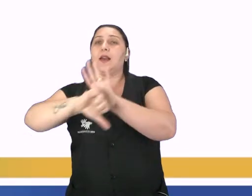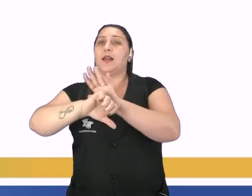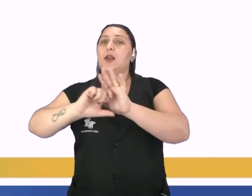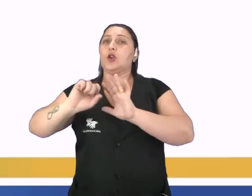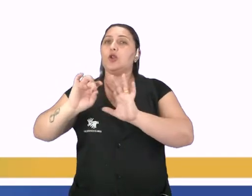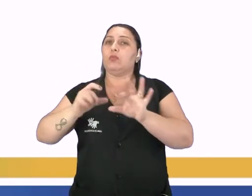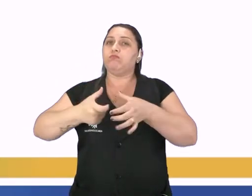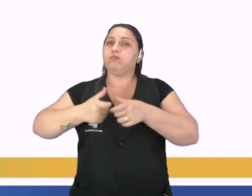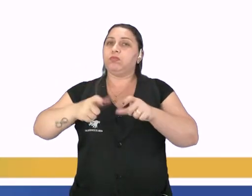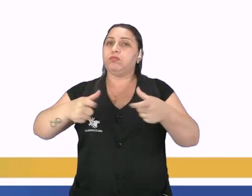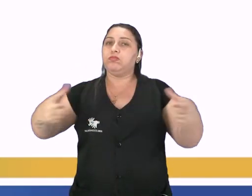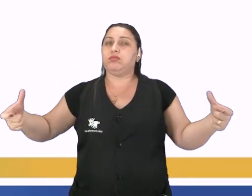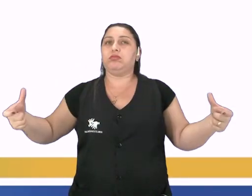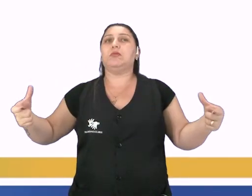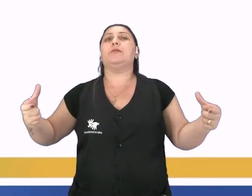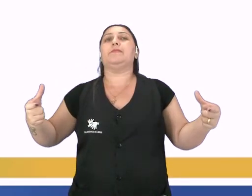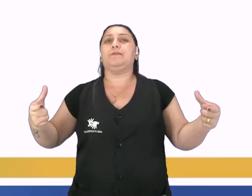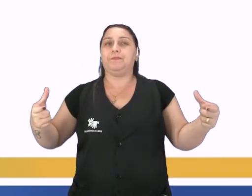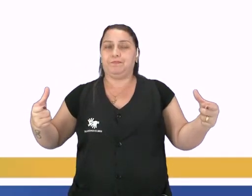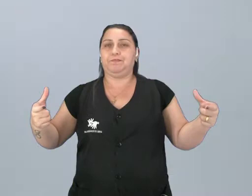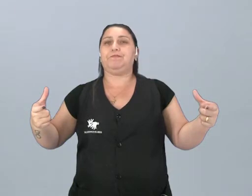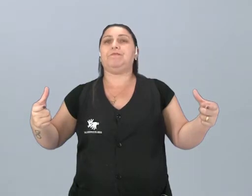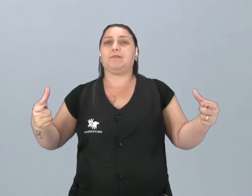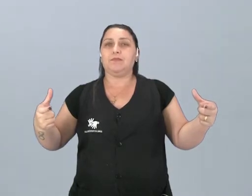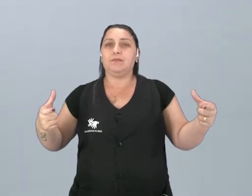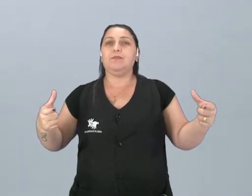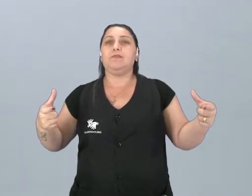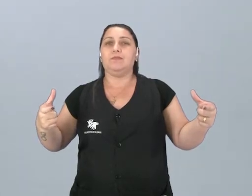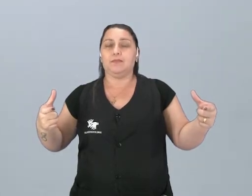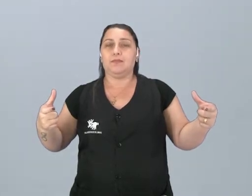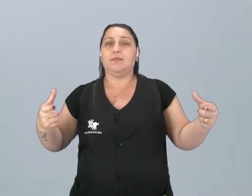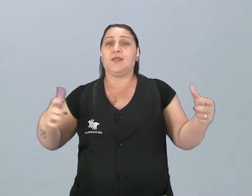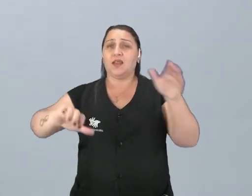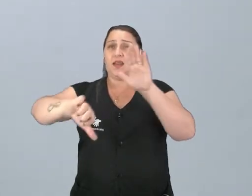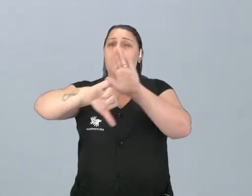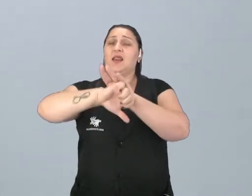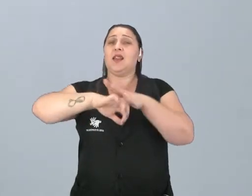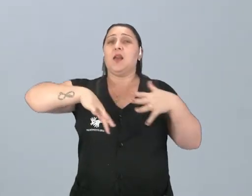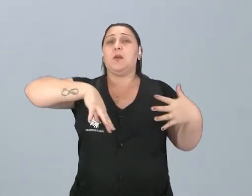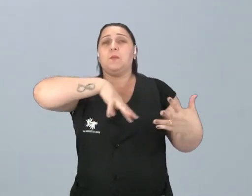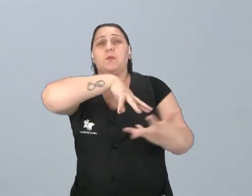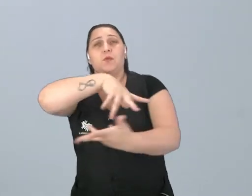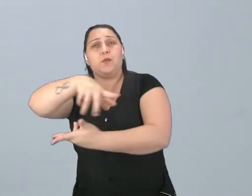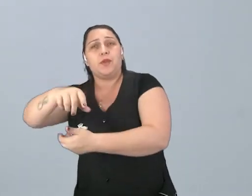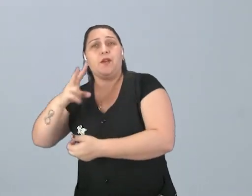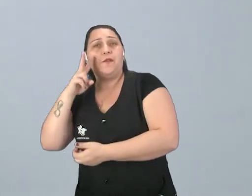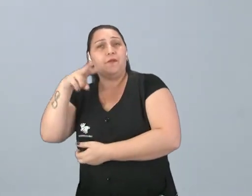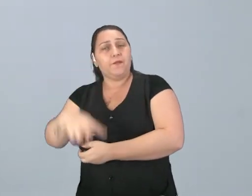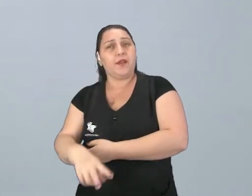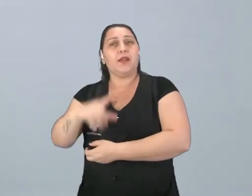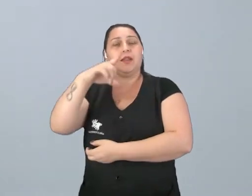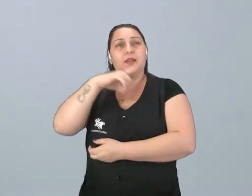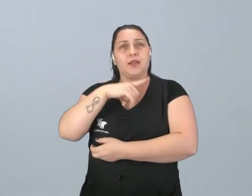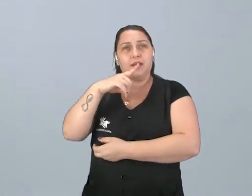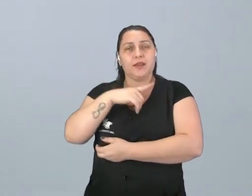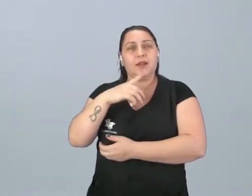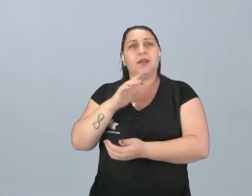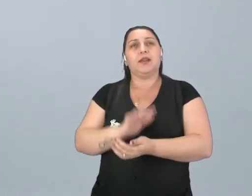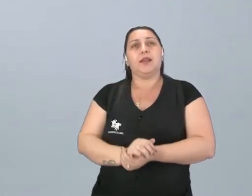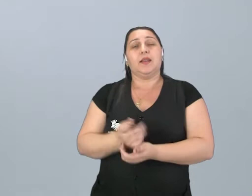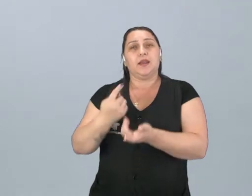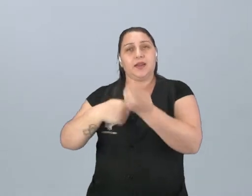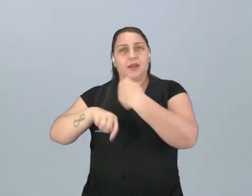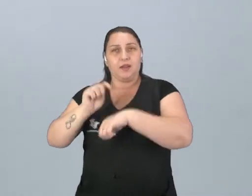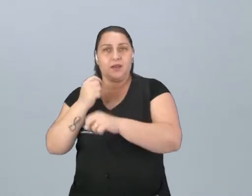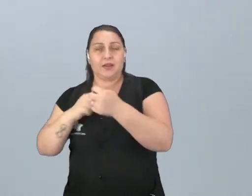agravou. Então, foi um colapso econômico mundial. É para vocês verem como a gente tem essa